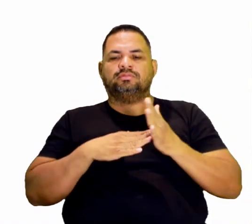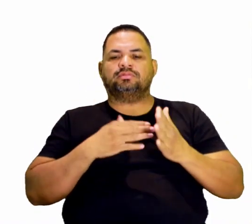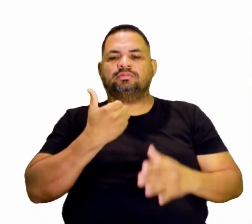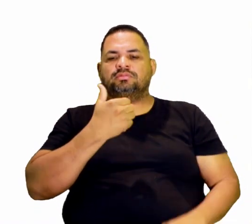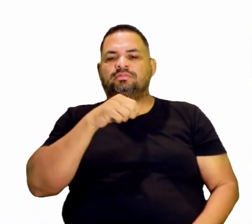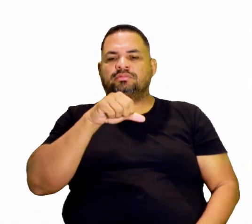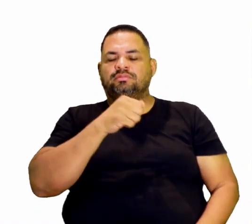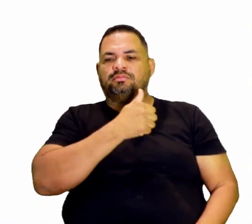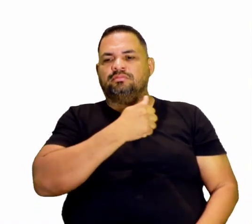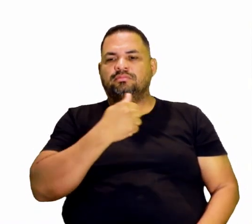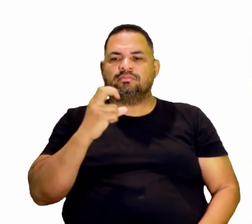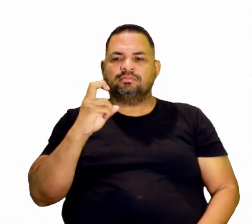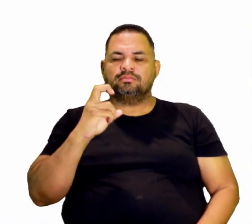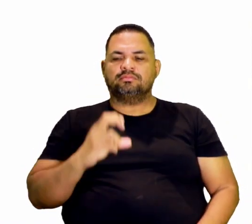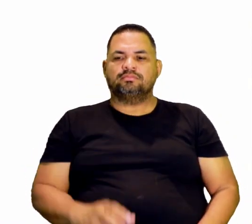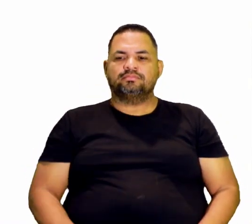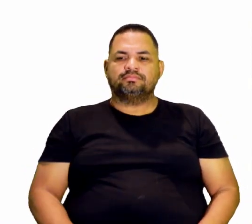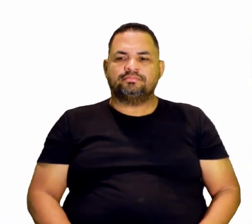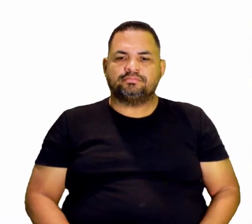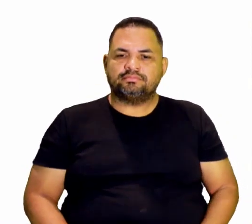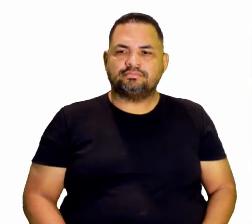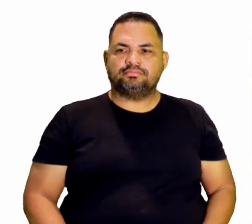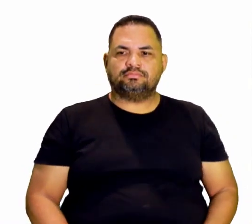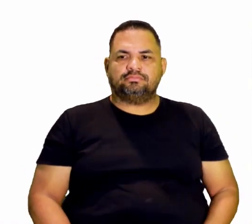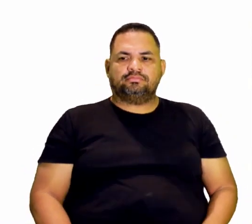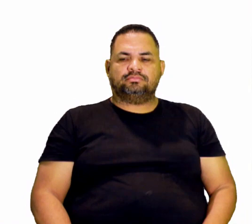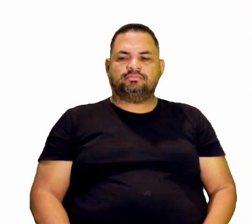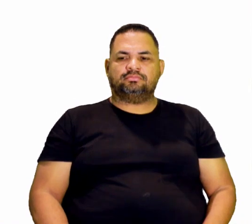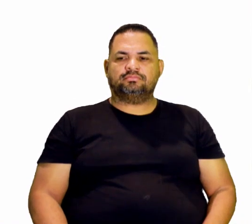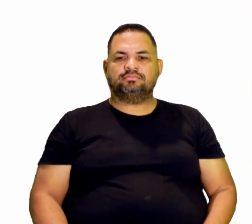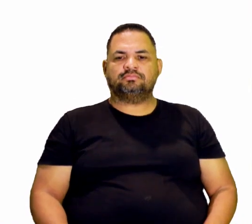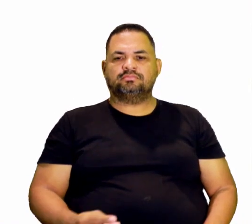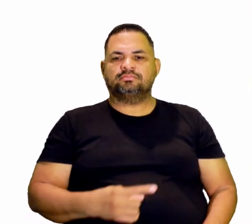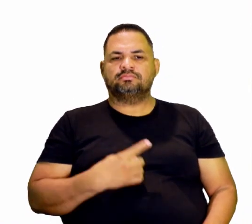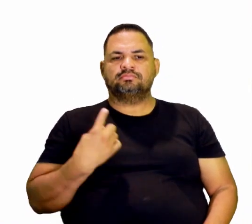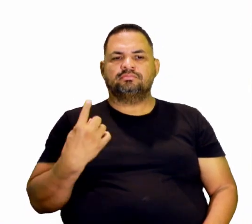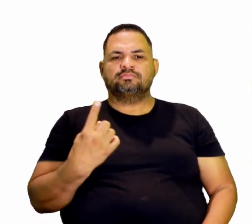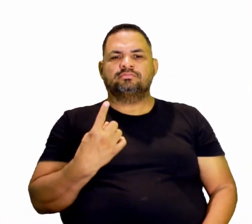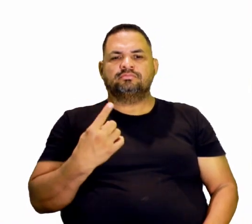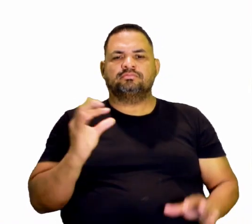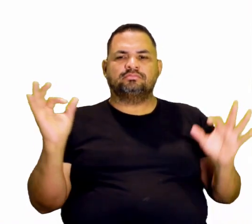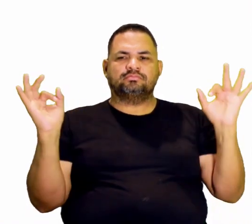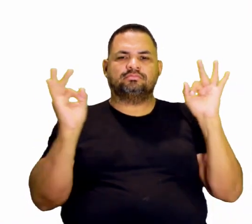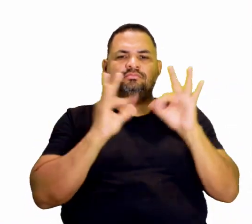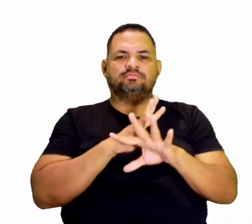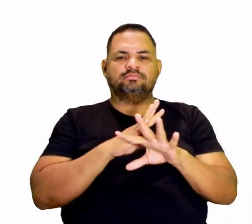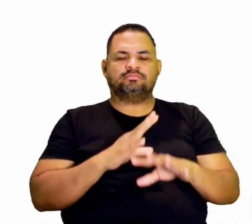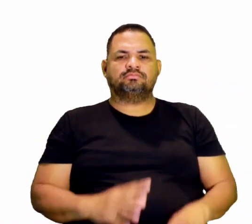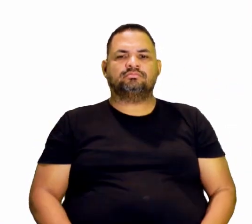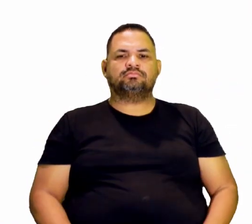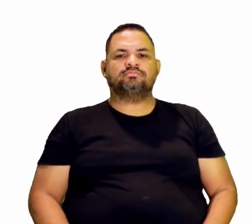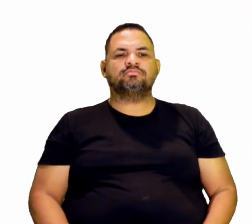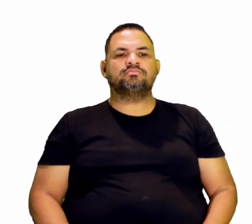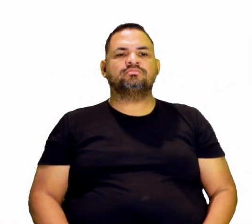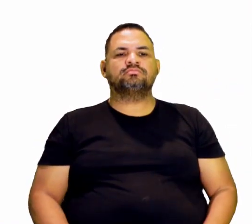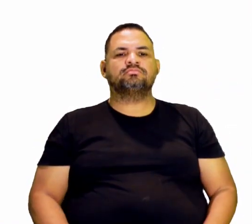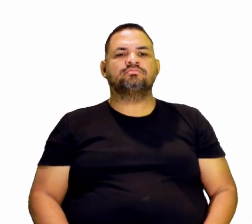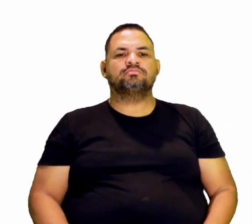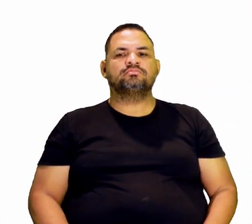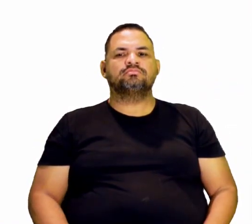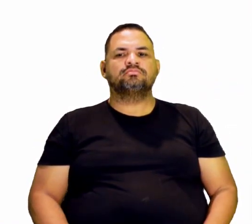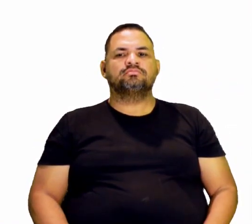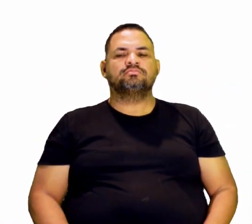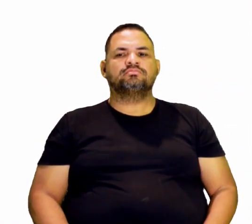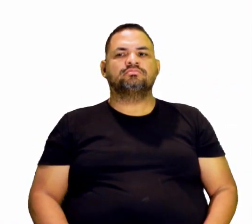1871 até 1915. Então, nós chegamos à conclusão de que